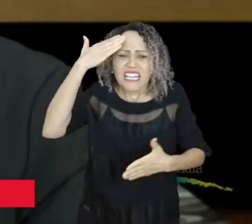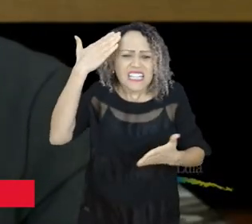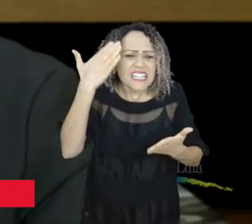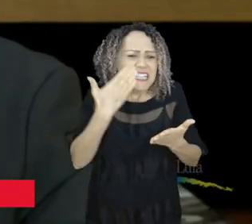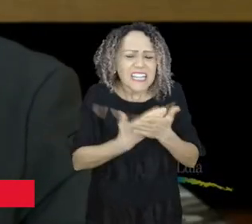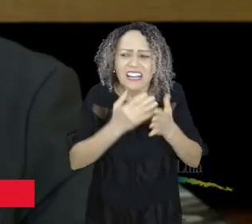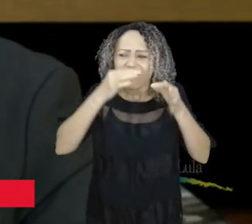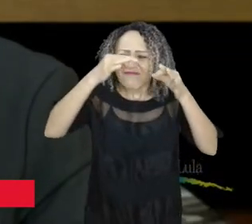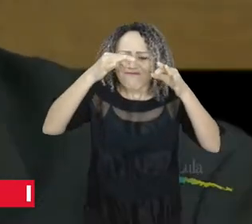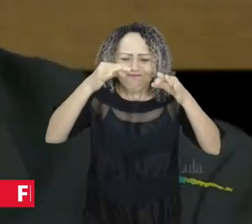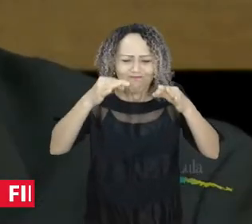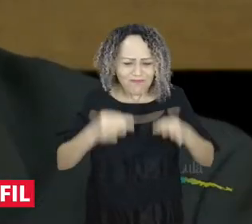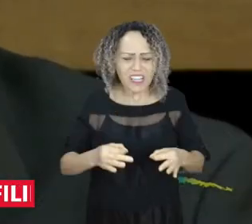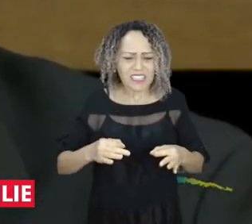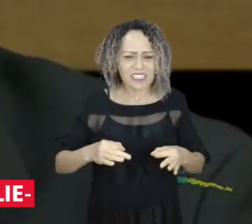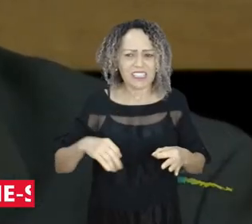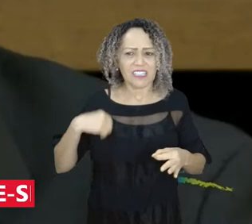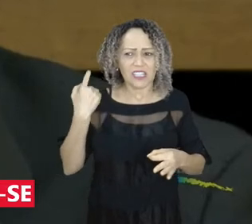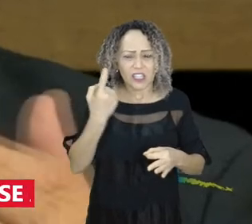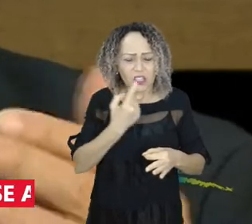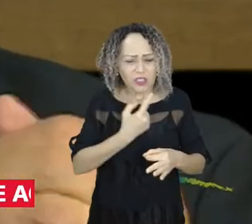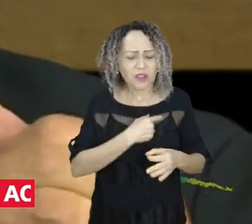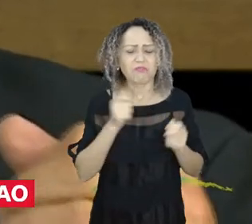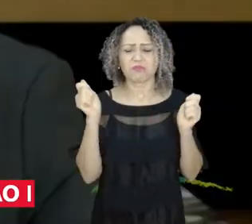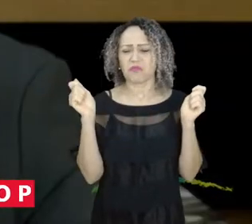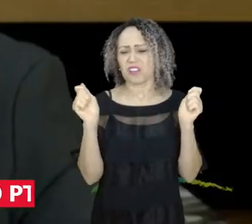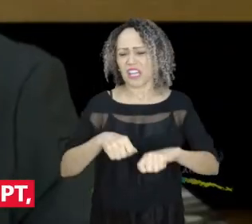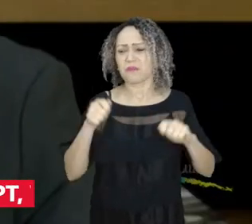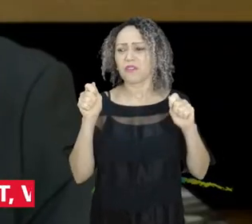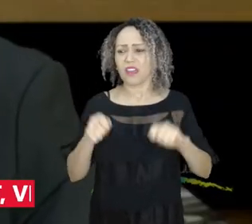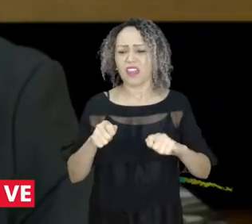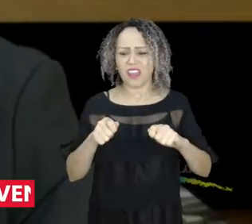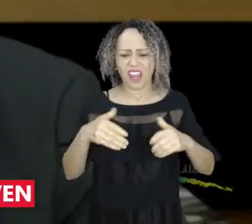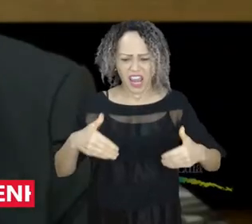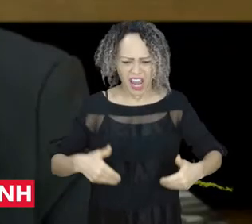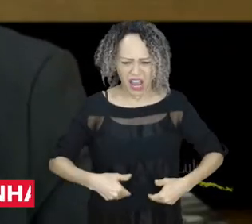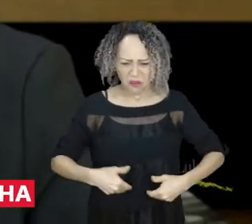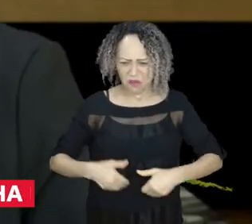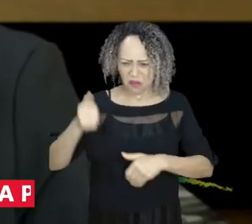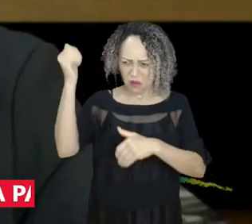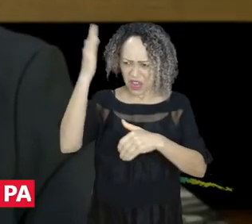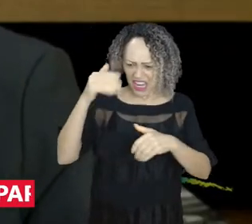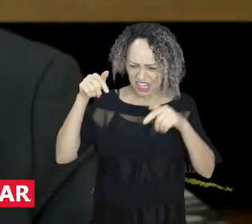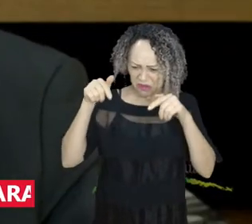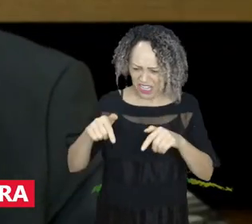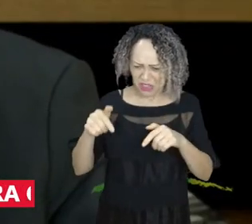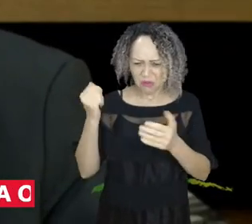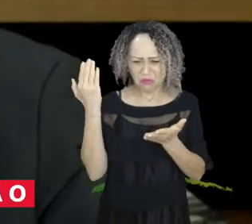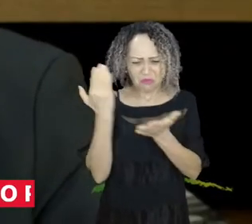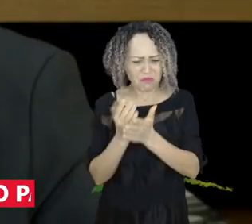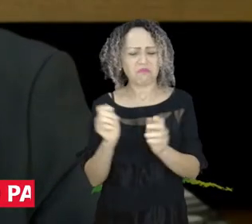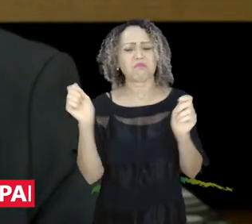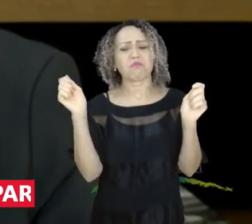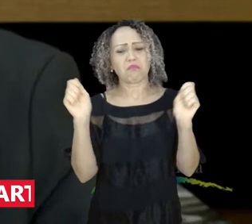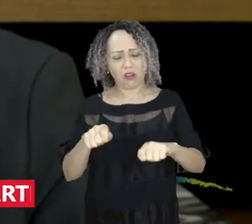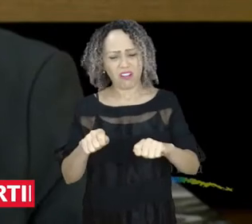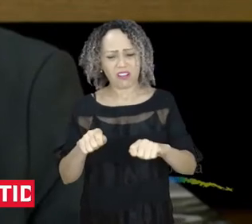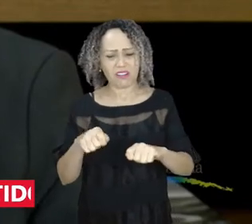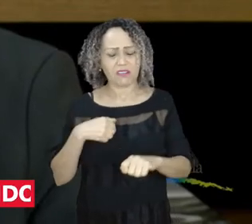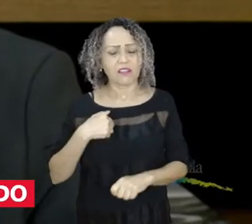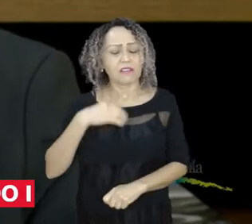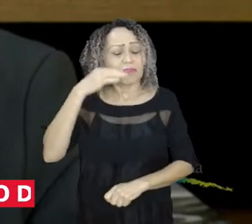que nós tínhamos condições de eliminar a fome nesse país. Nós tínhamos certeza que o problema do Brasil não era